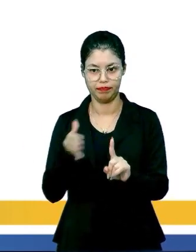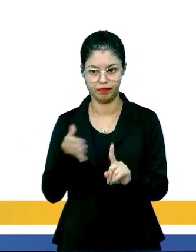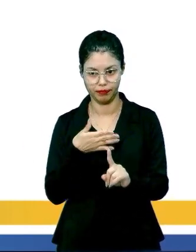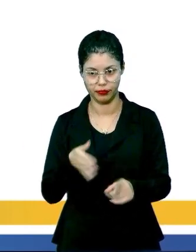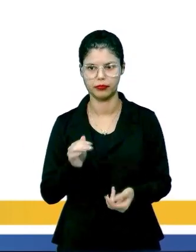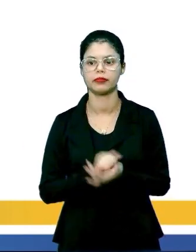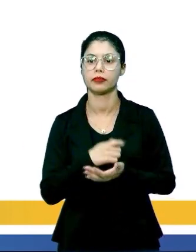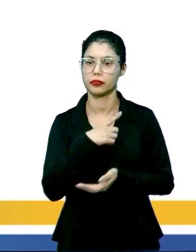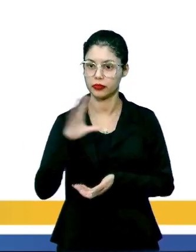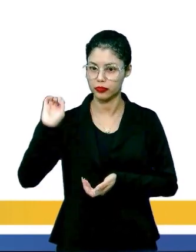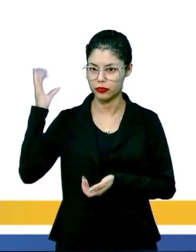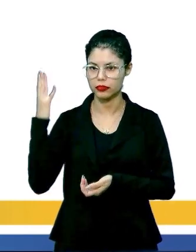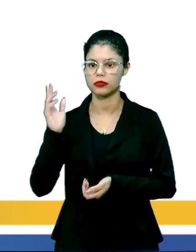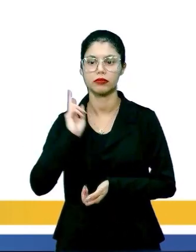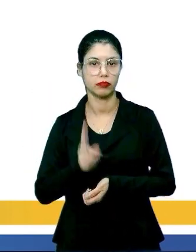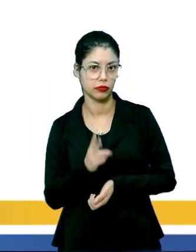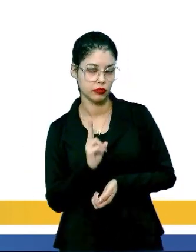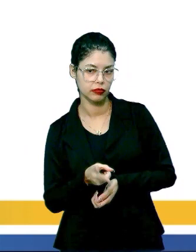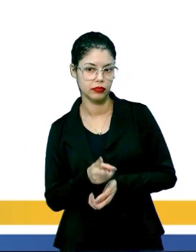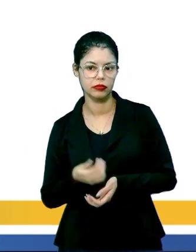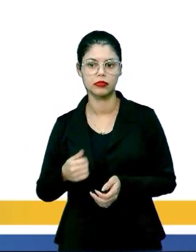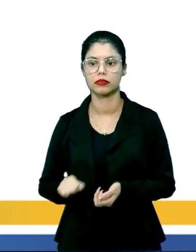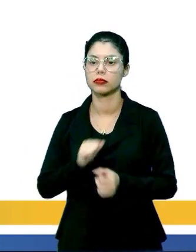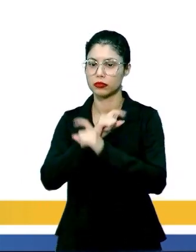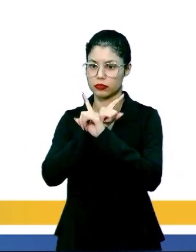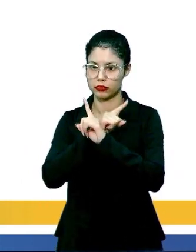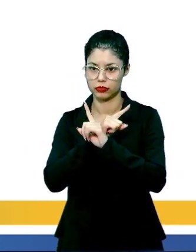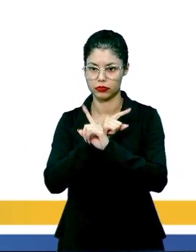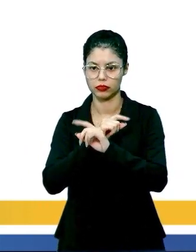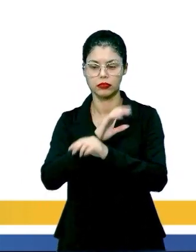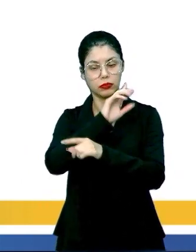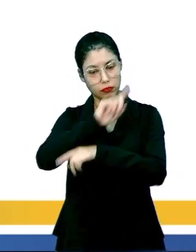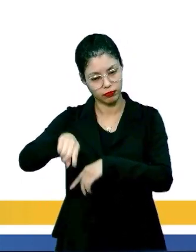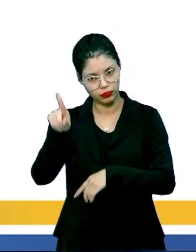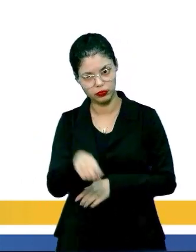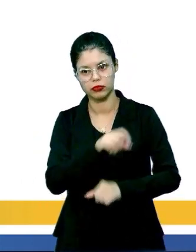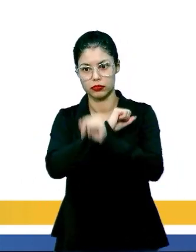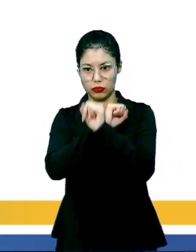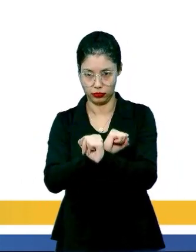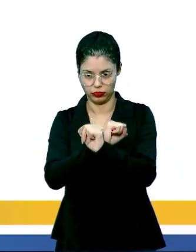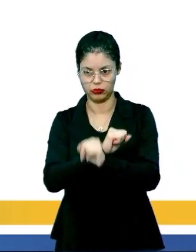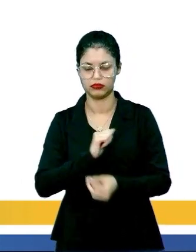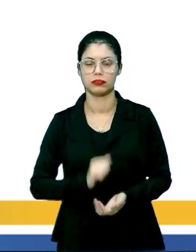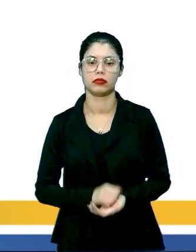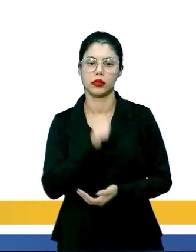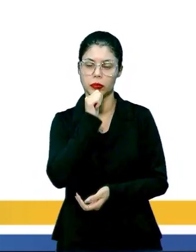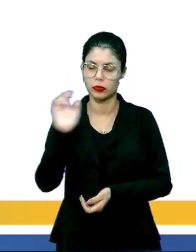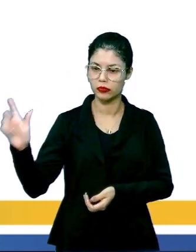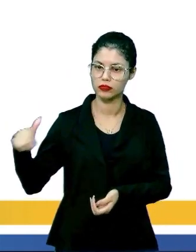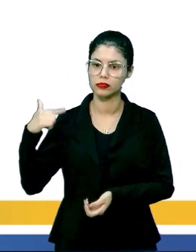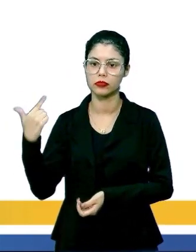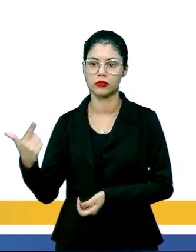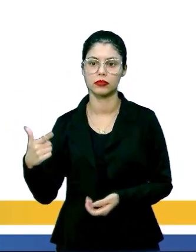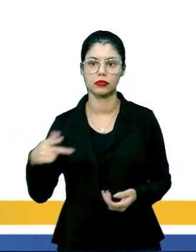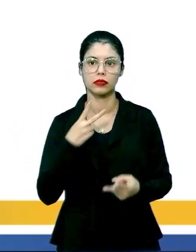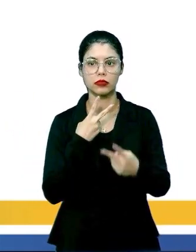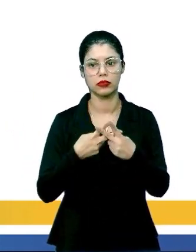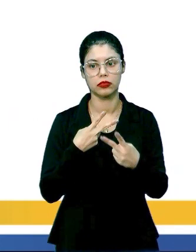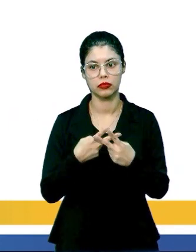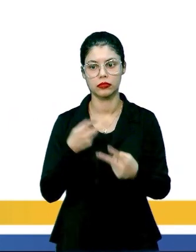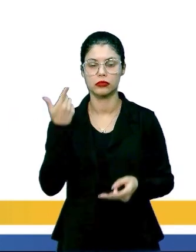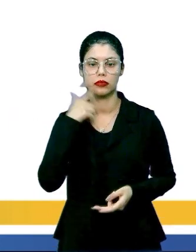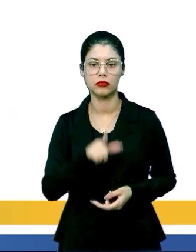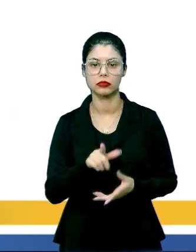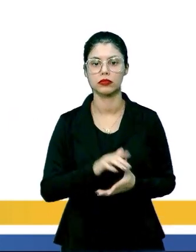da Chibata, mesmo após a abolição da escravidão. E alguns foram presos, né? Após a revolta da Chibata,